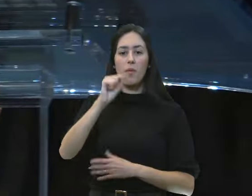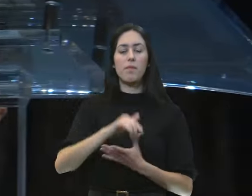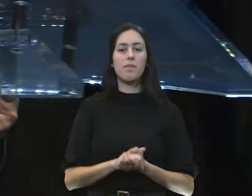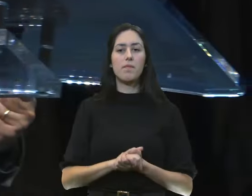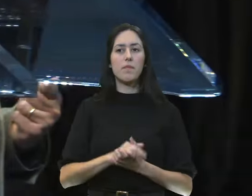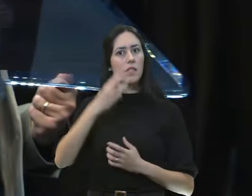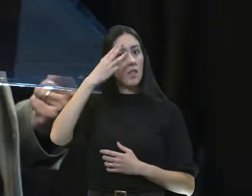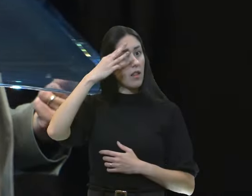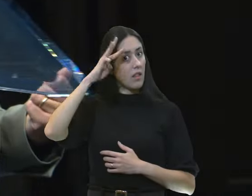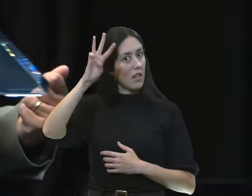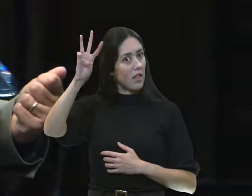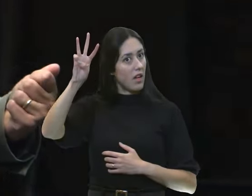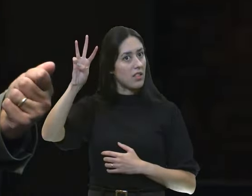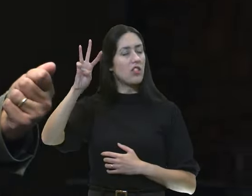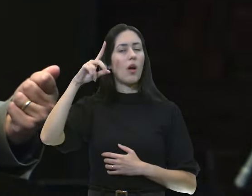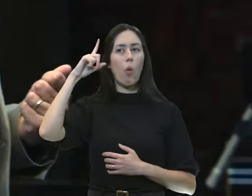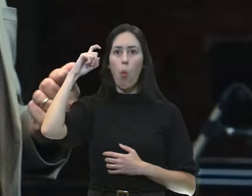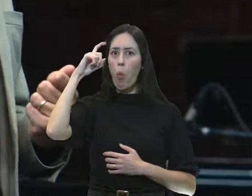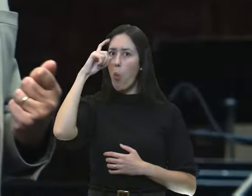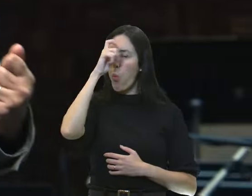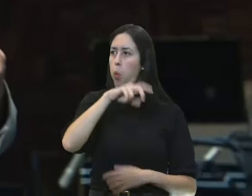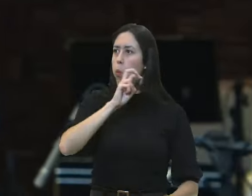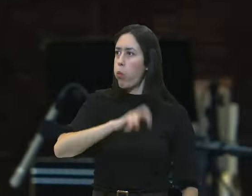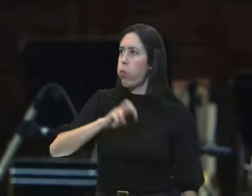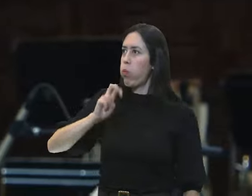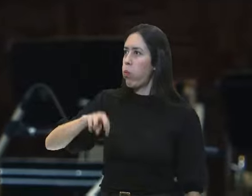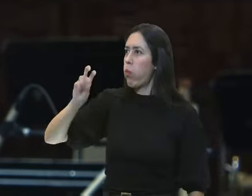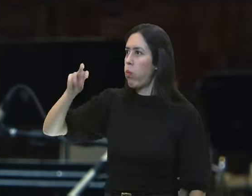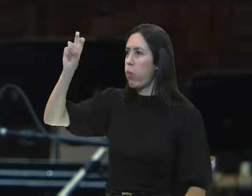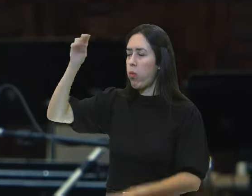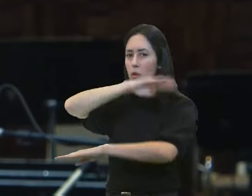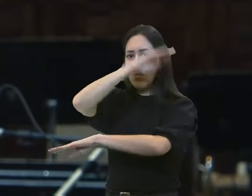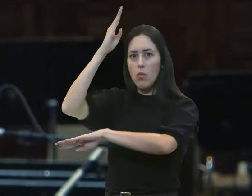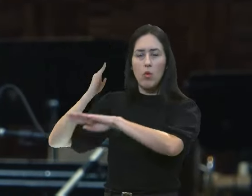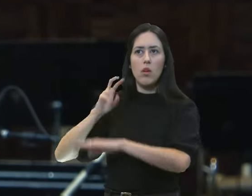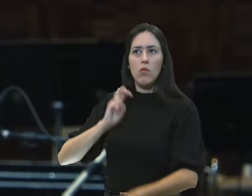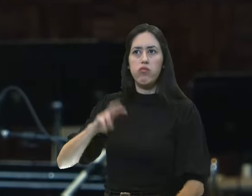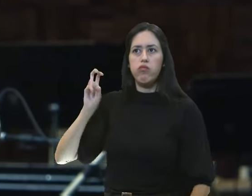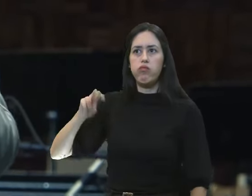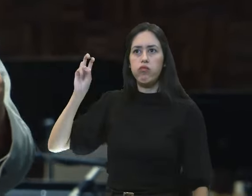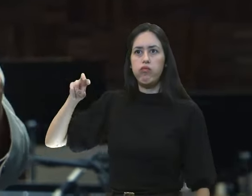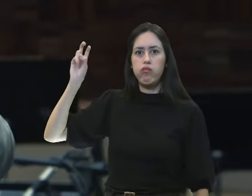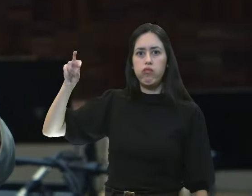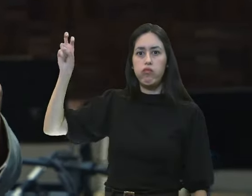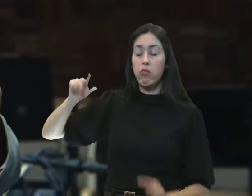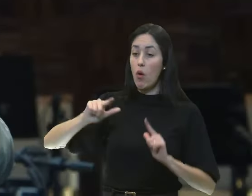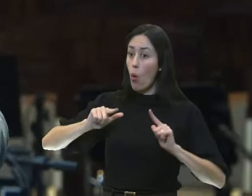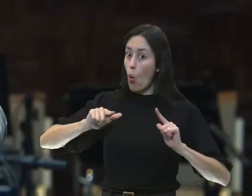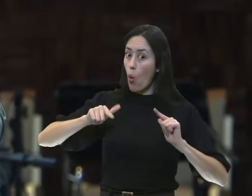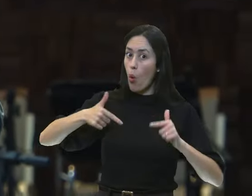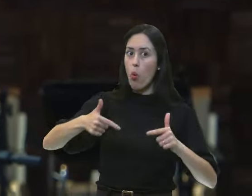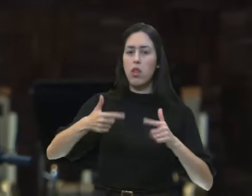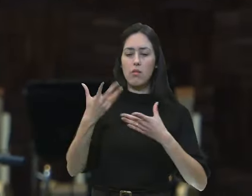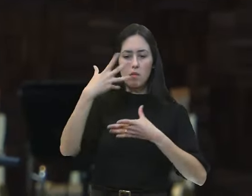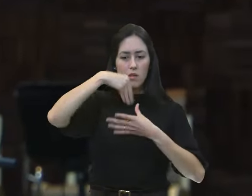3 dias de desafio caminhando pela montanha, e cada novo passo é uma luta consigo mesmo,